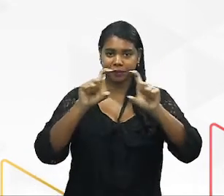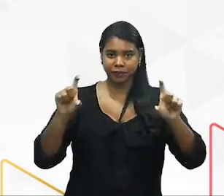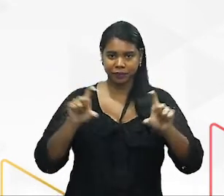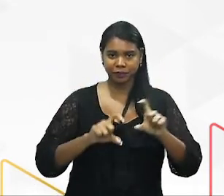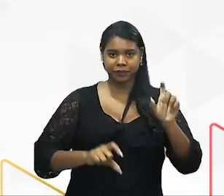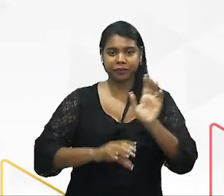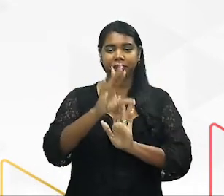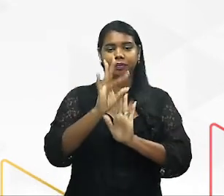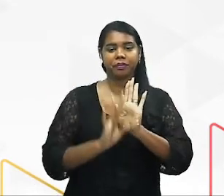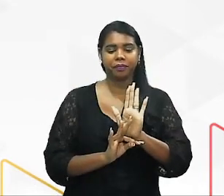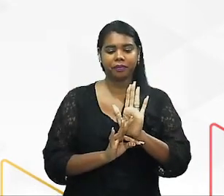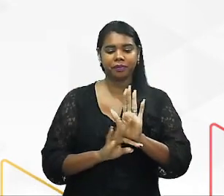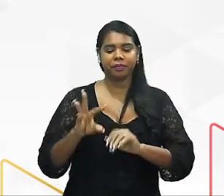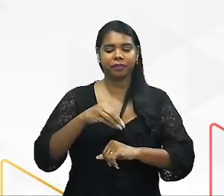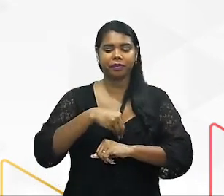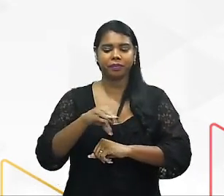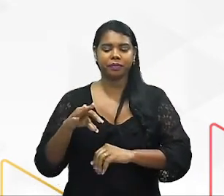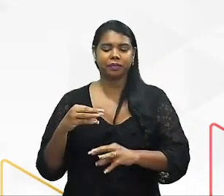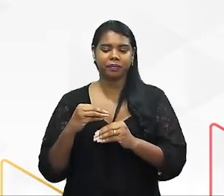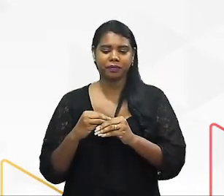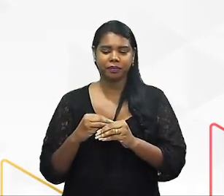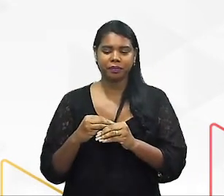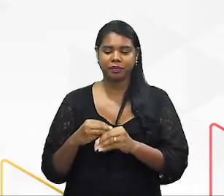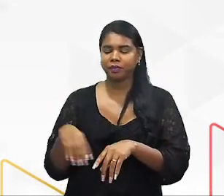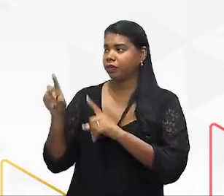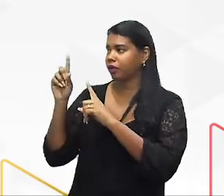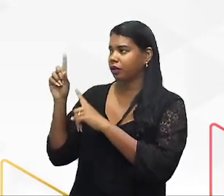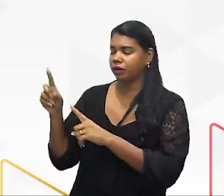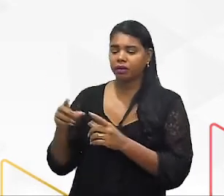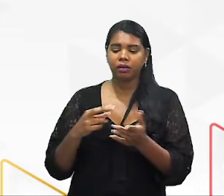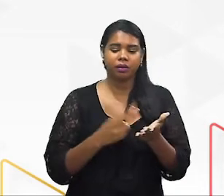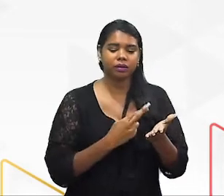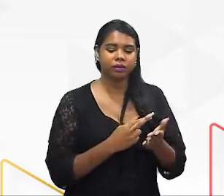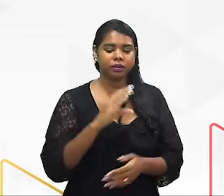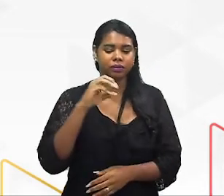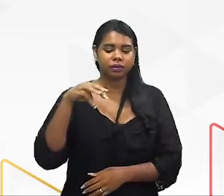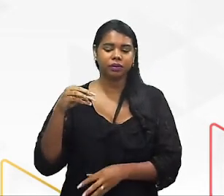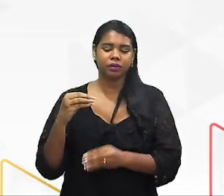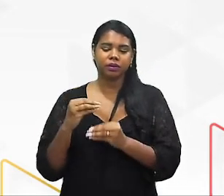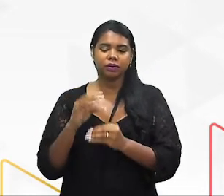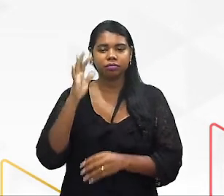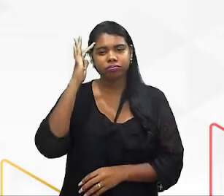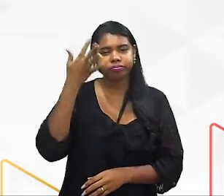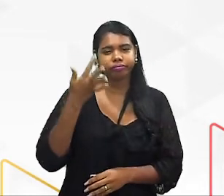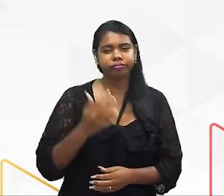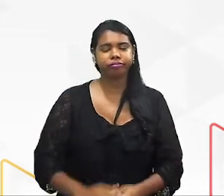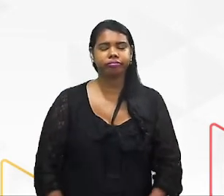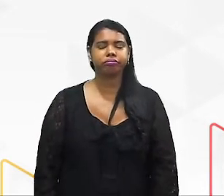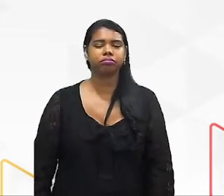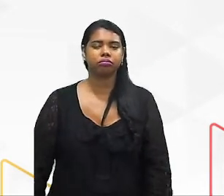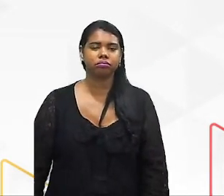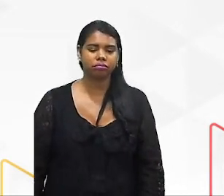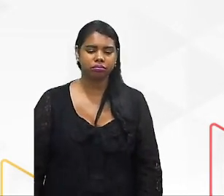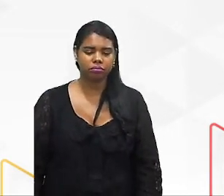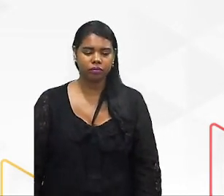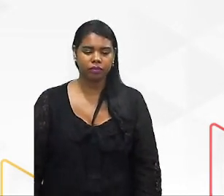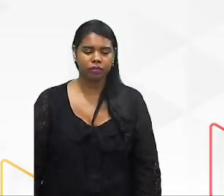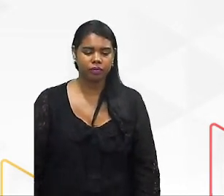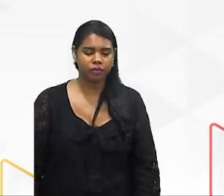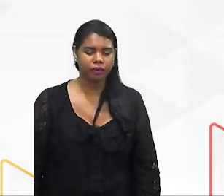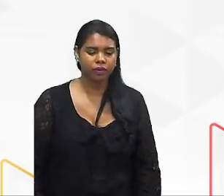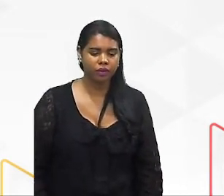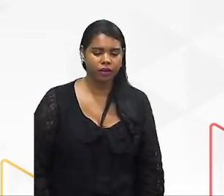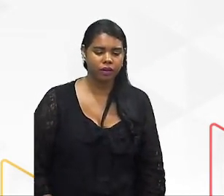texto que foi publicado pela Super Interessante, chamado Como Tomar Decisões, tá certo? E aí